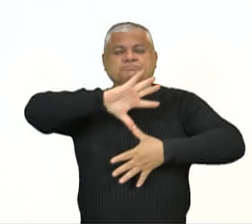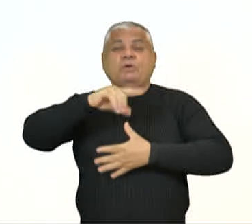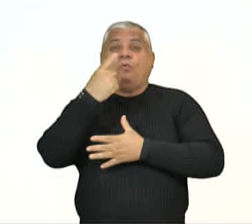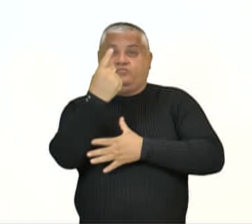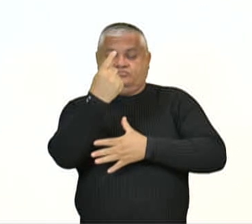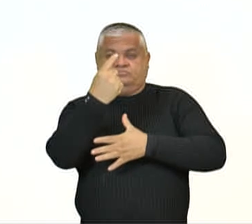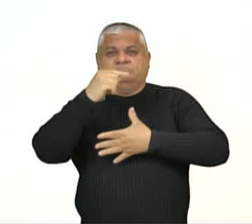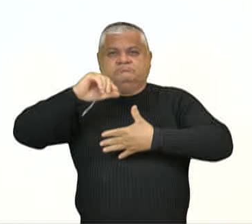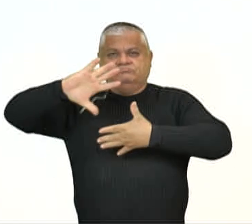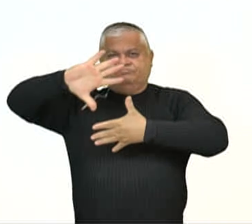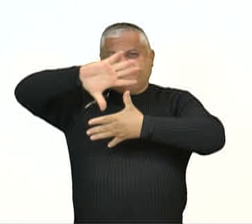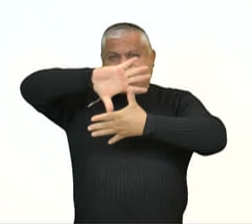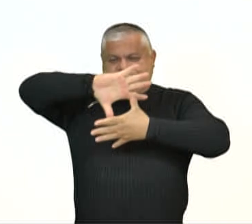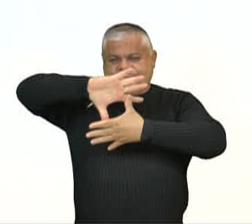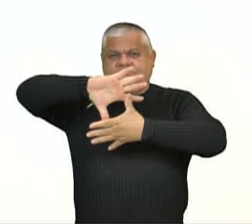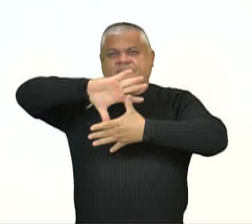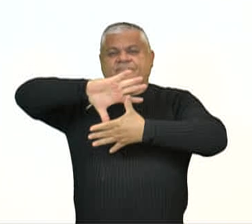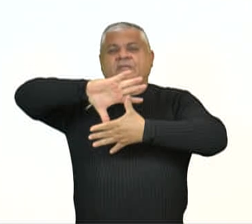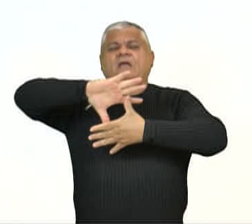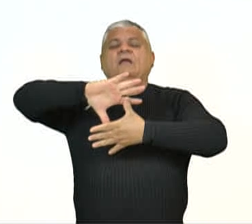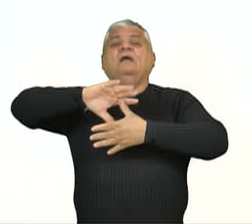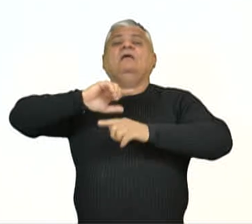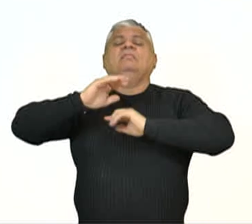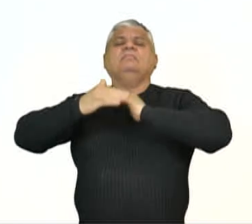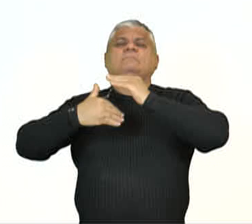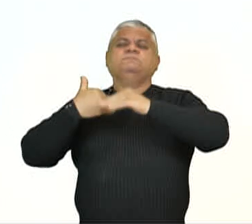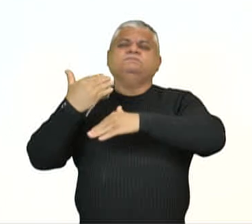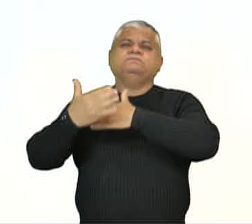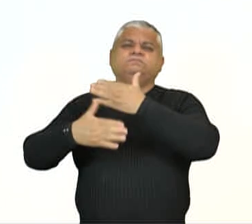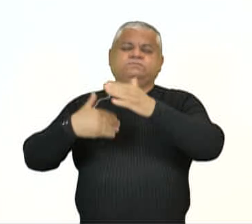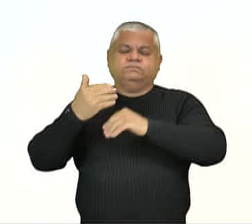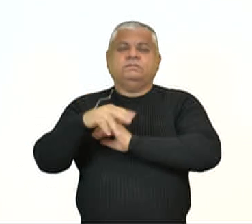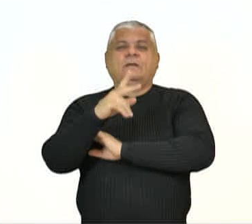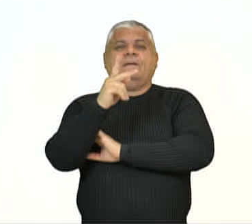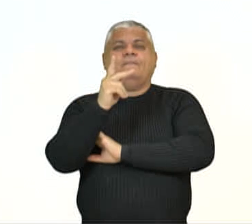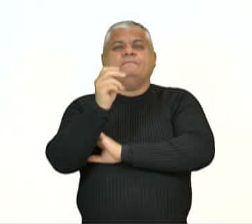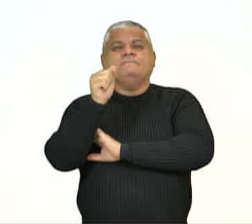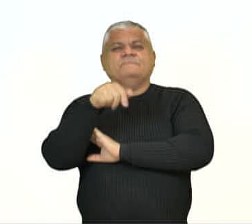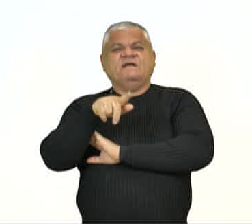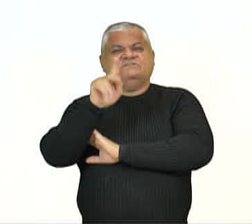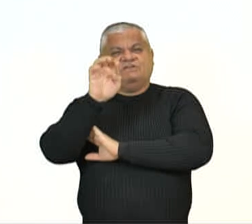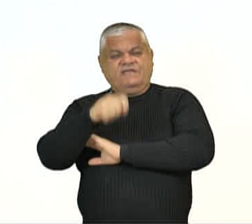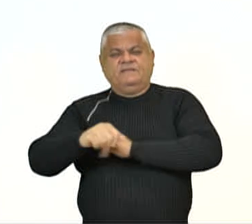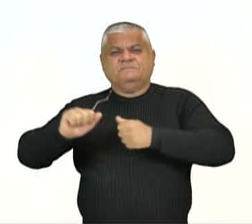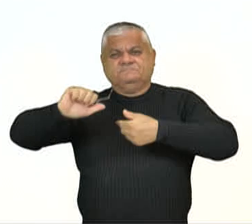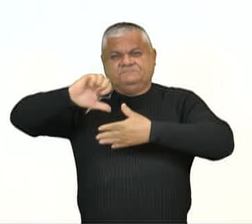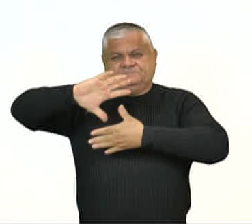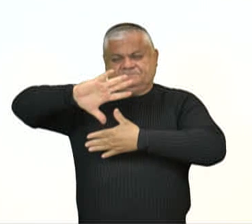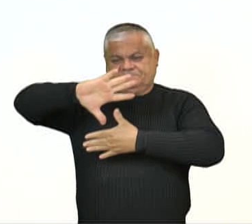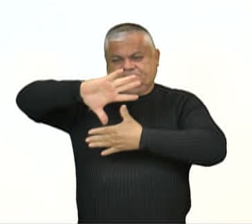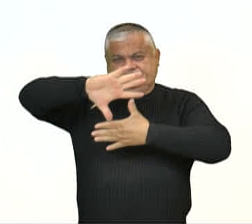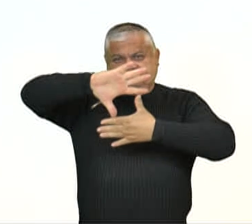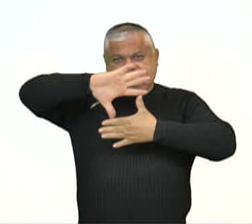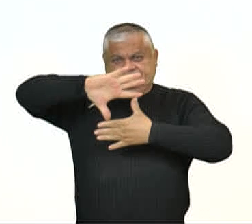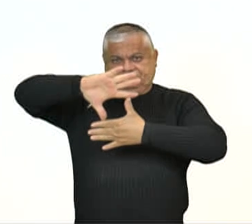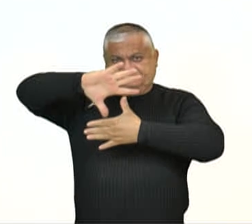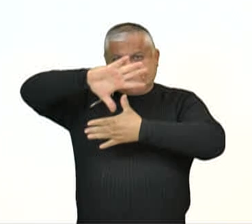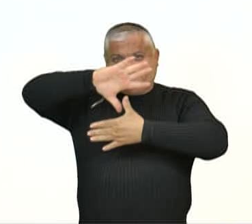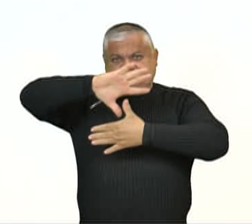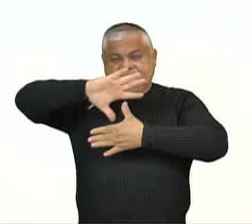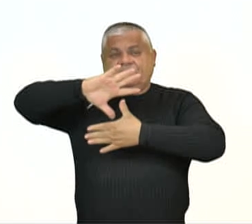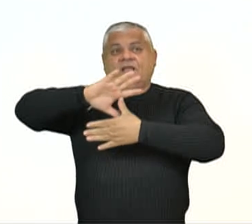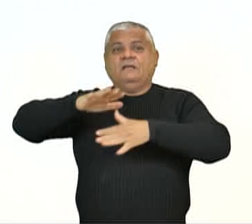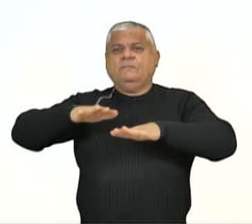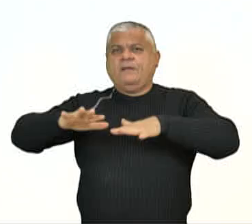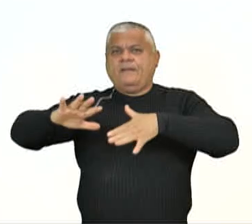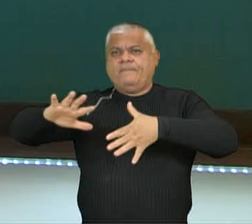só, tá? E esses continentes, quando eles, que era chamado de Pangeia, essa união de todos os continentes. E quando eles começaram, então, a